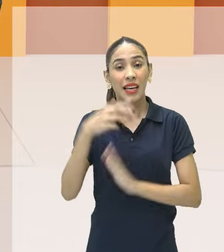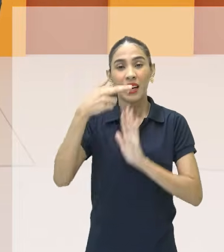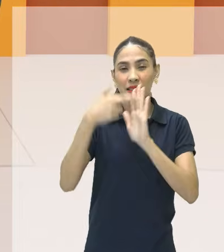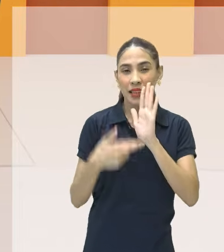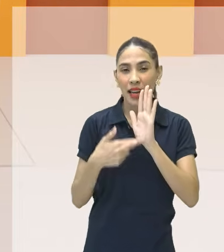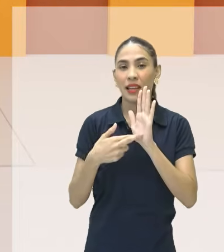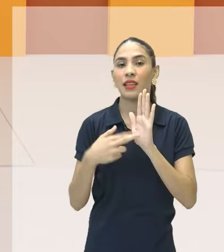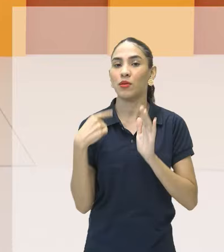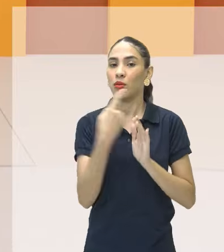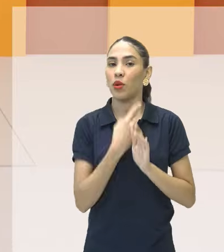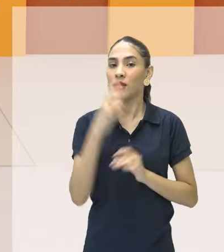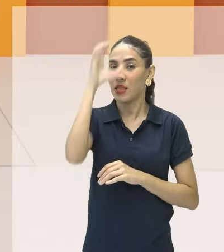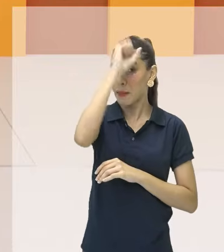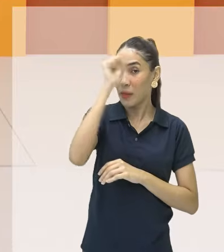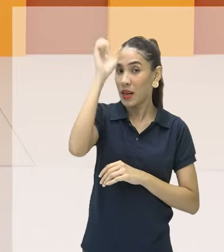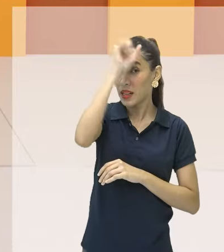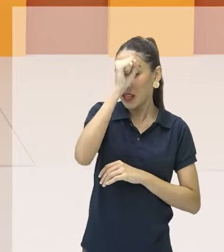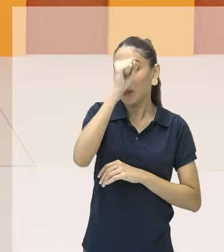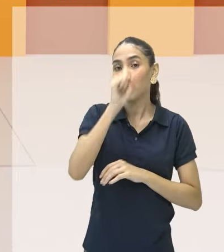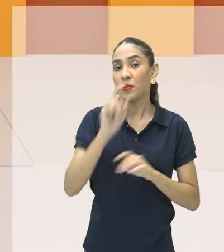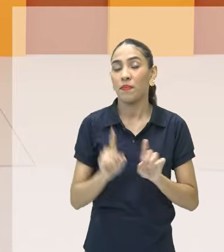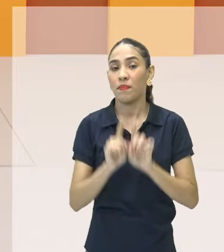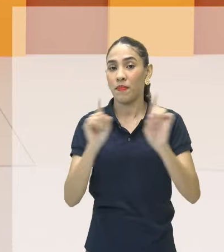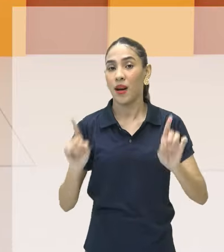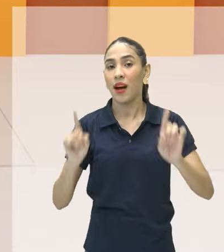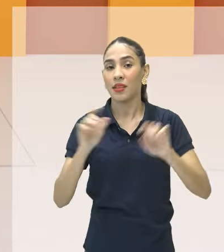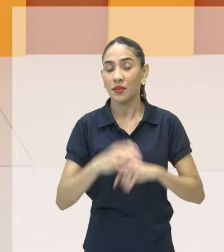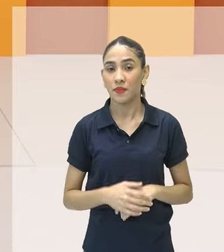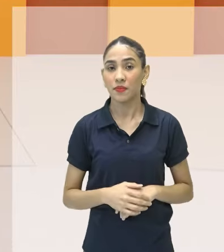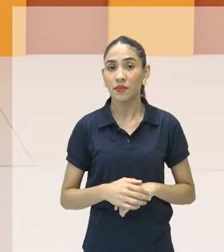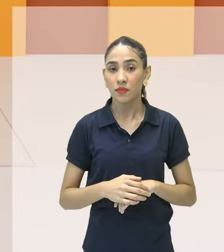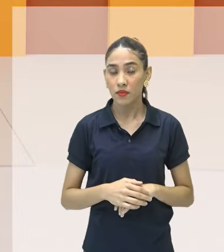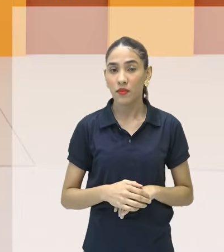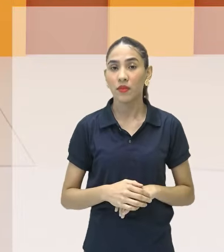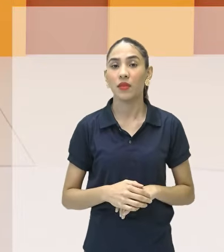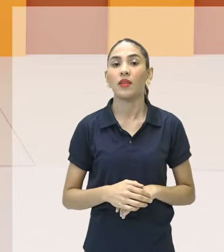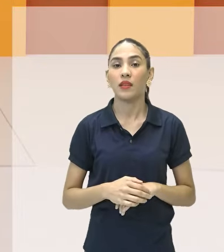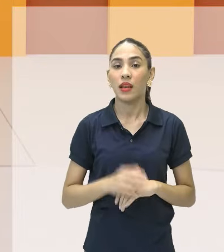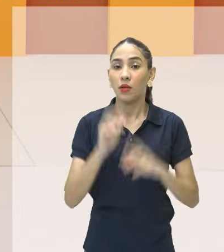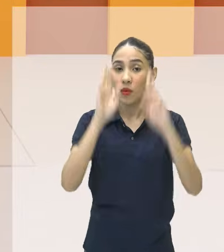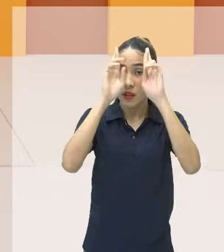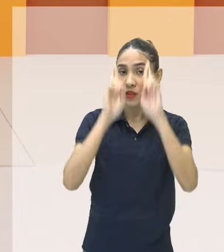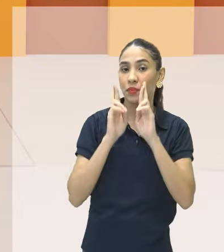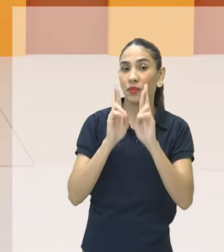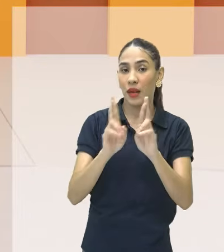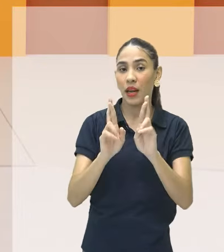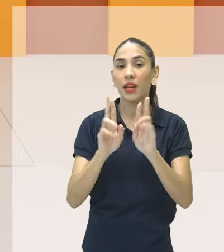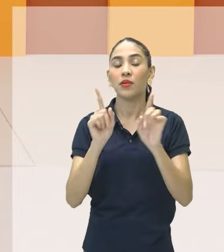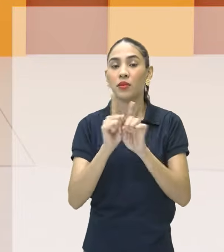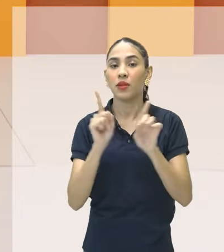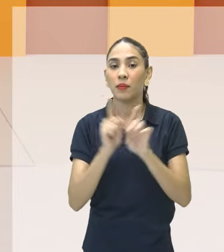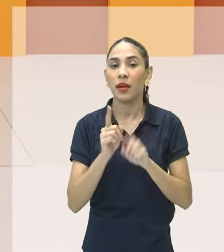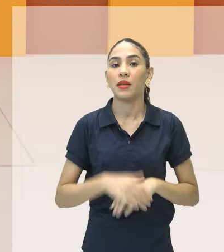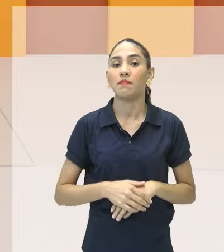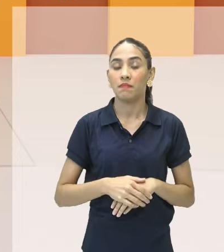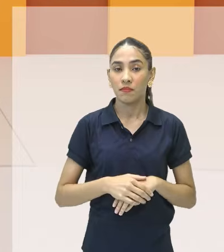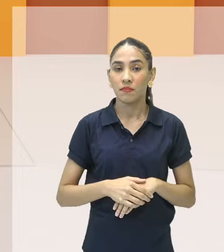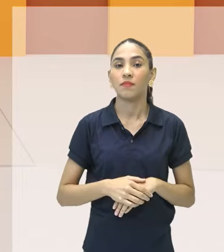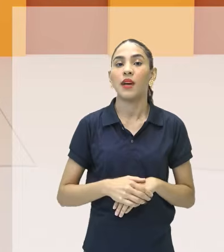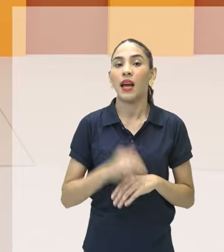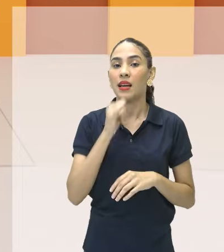nós carregamos, nós aprendemos. Mas a honestidade, ser honesto,